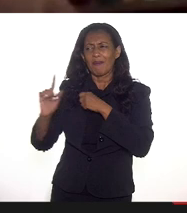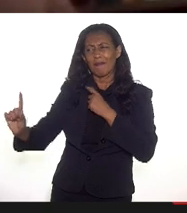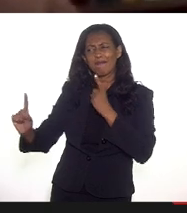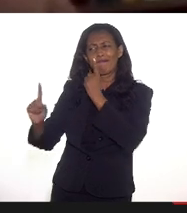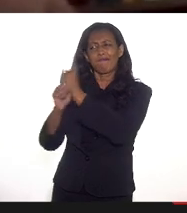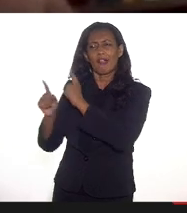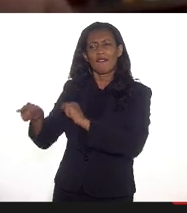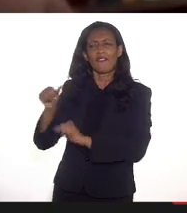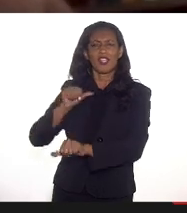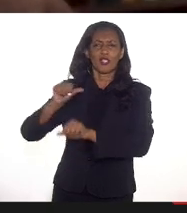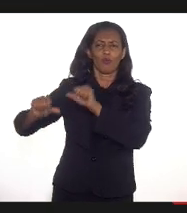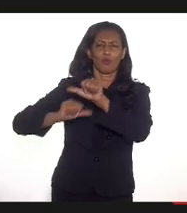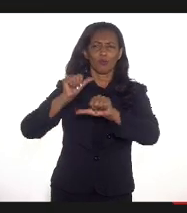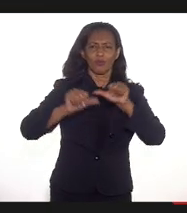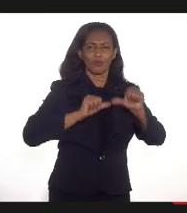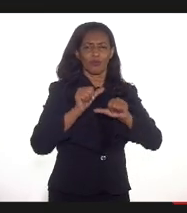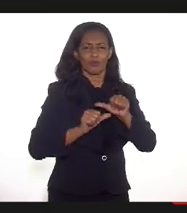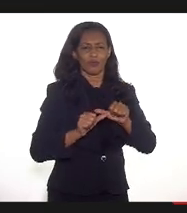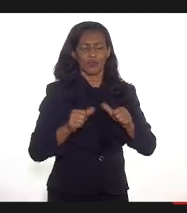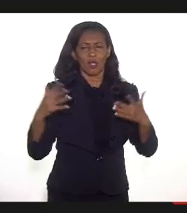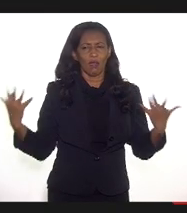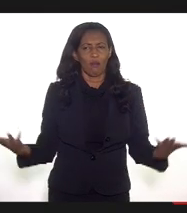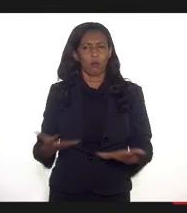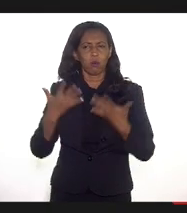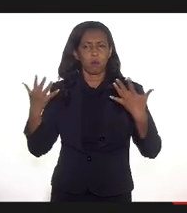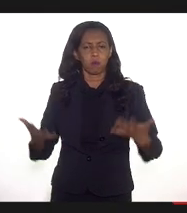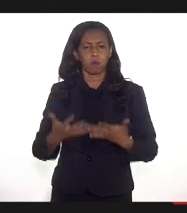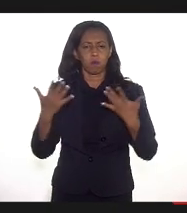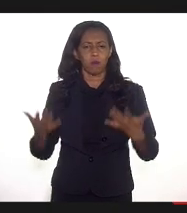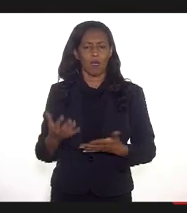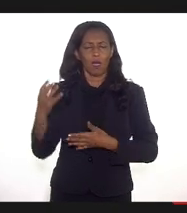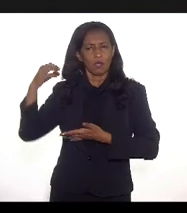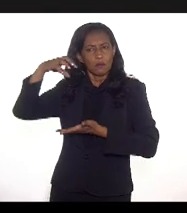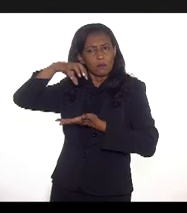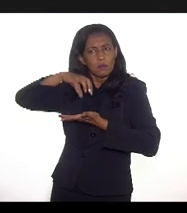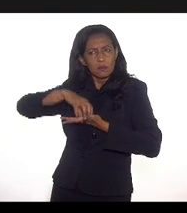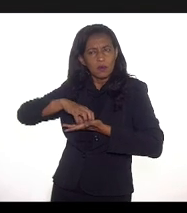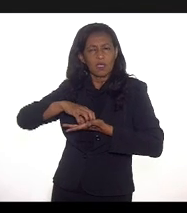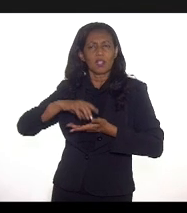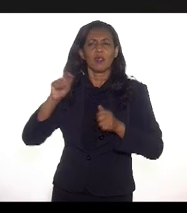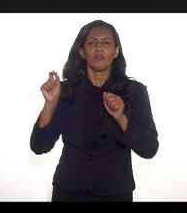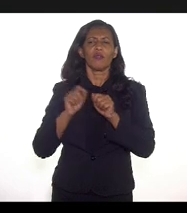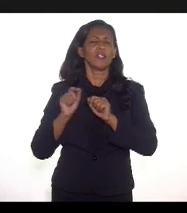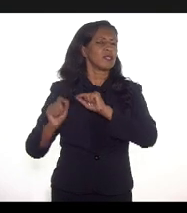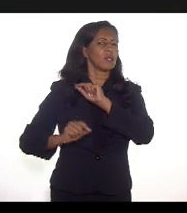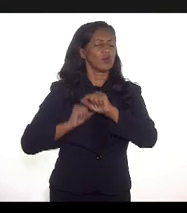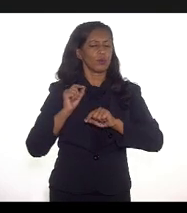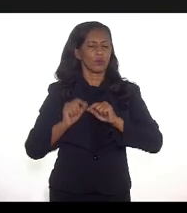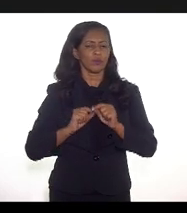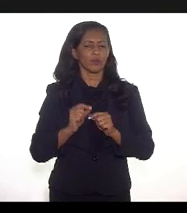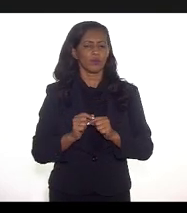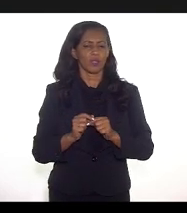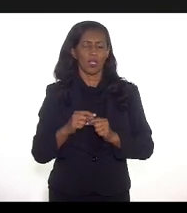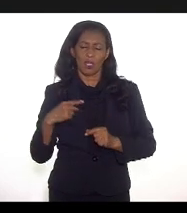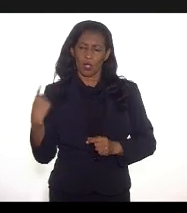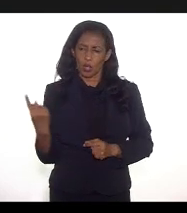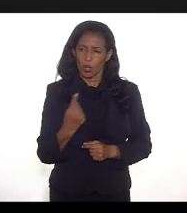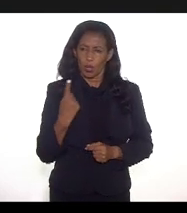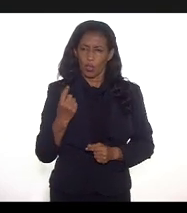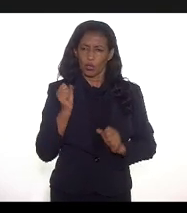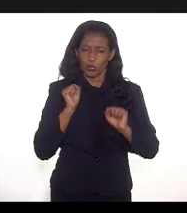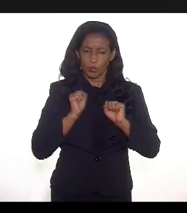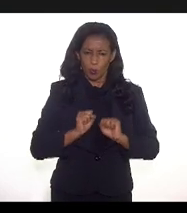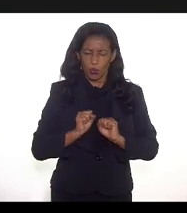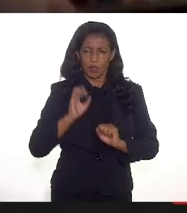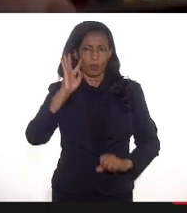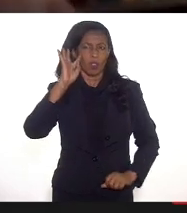suas vocações locais, produzindo arranjos produtivos locais, né, e fazendo com que realmente a gente possa solucionar grande